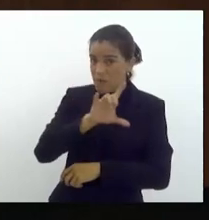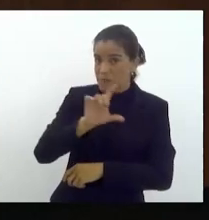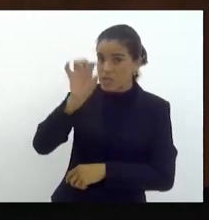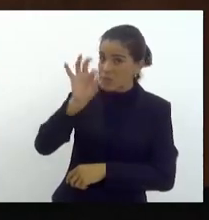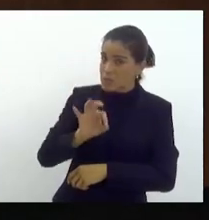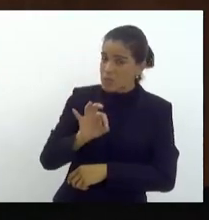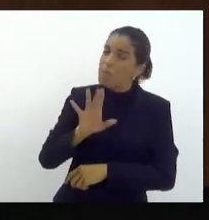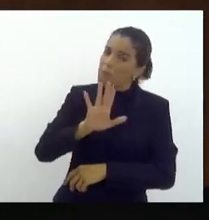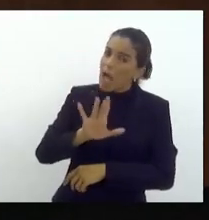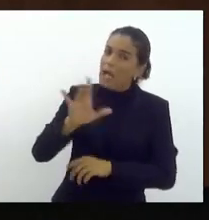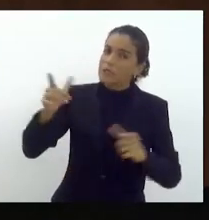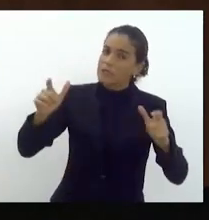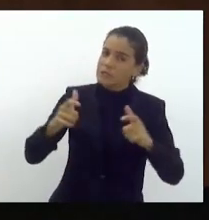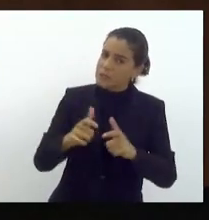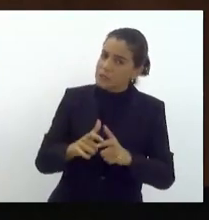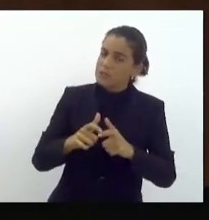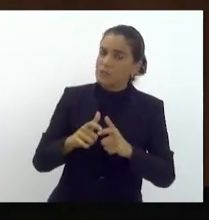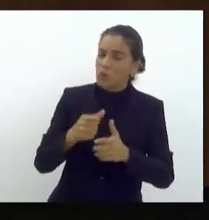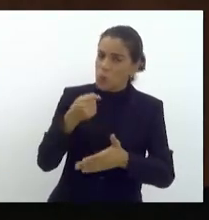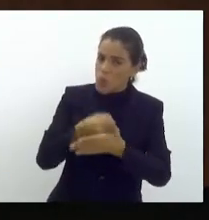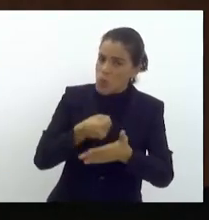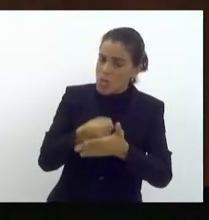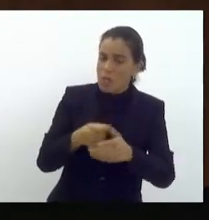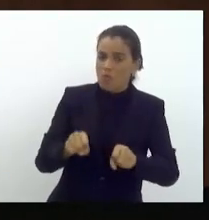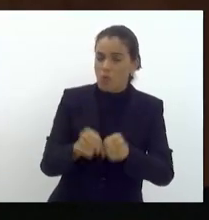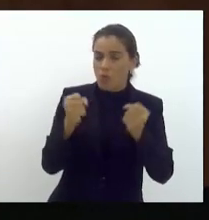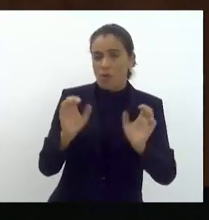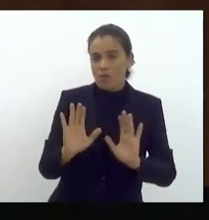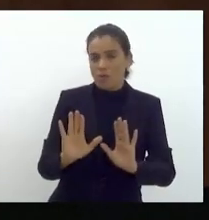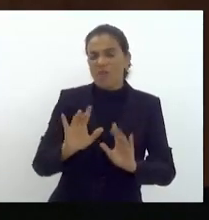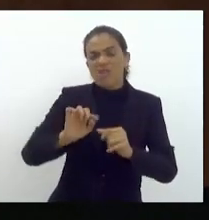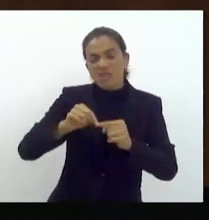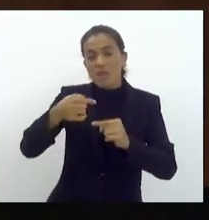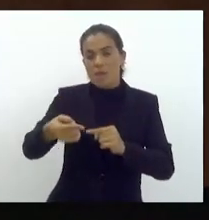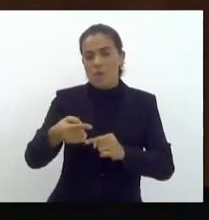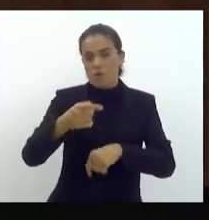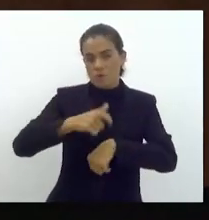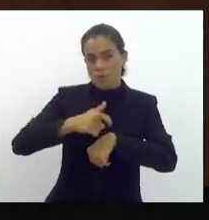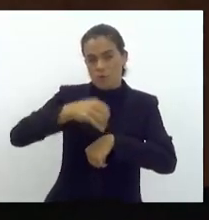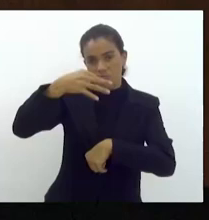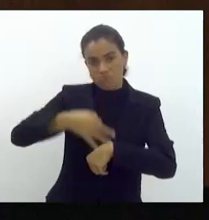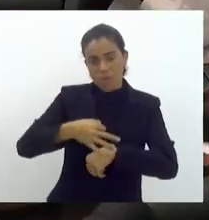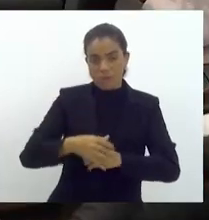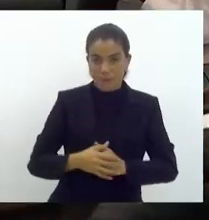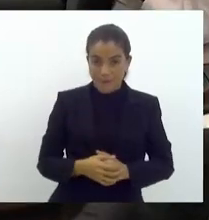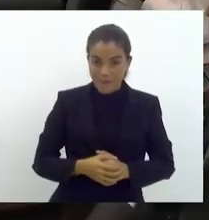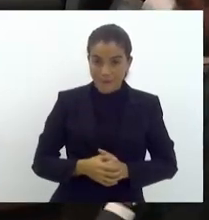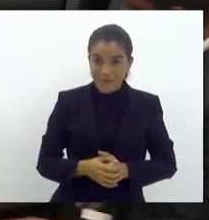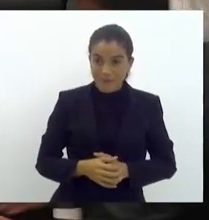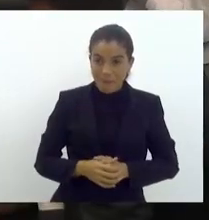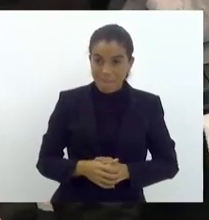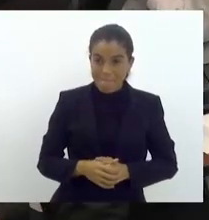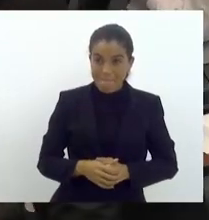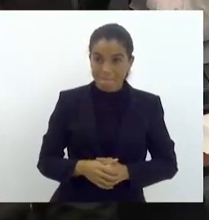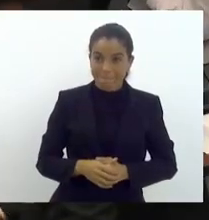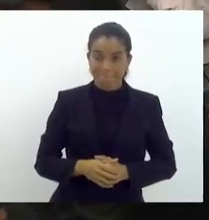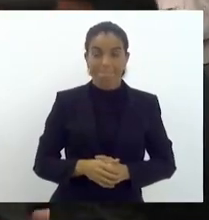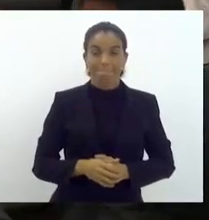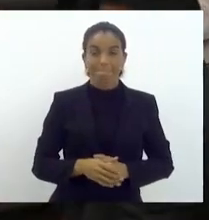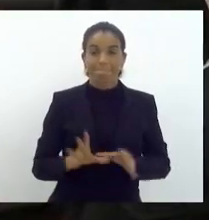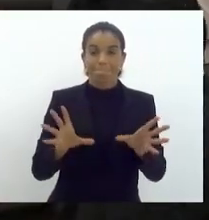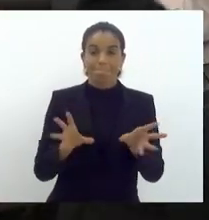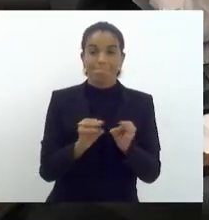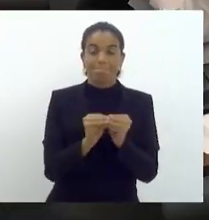reduzimos o dano e foi uma luta boa mas vamos falar disso no momento oportuno Obrigado Deputado para concluir